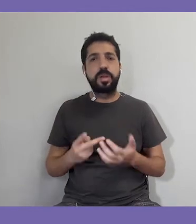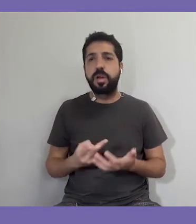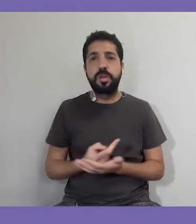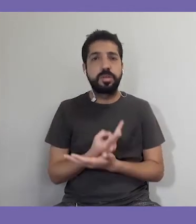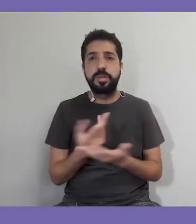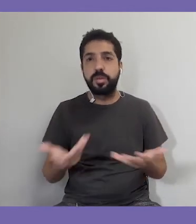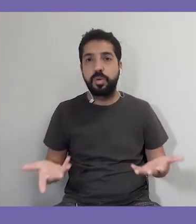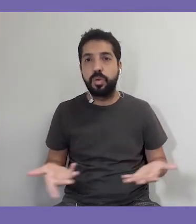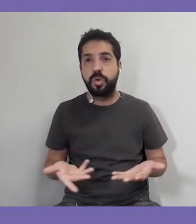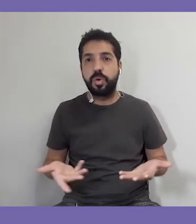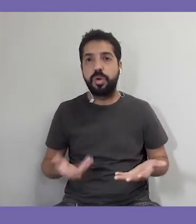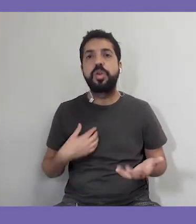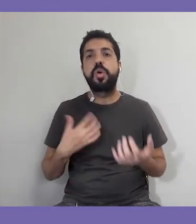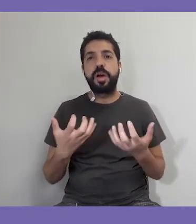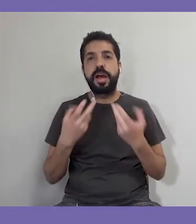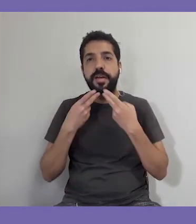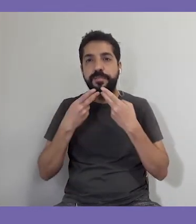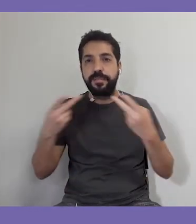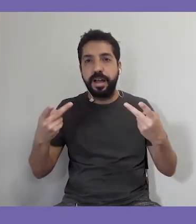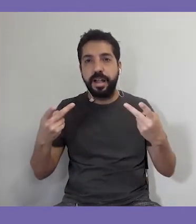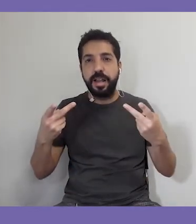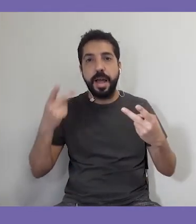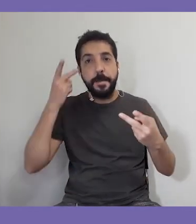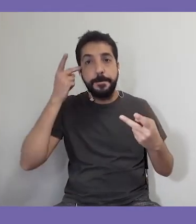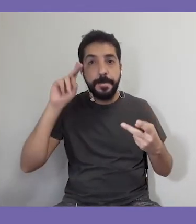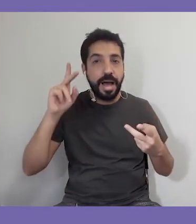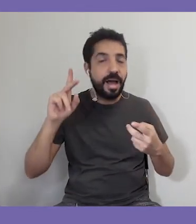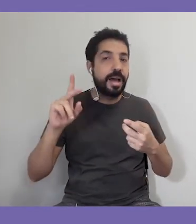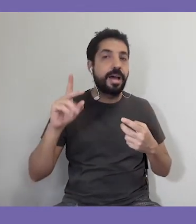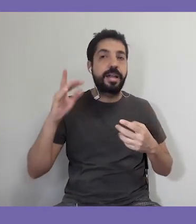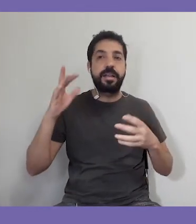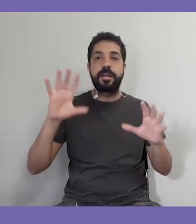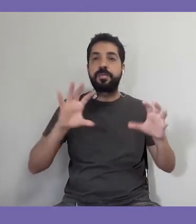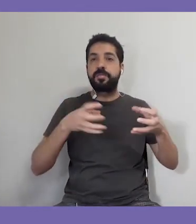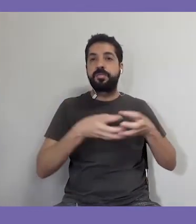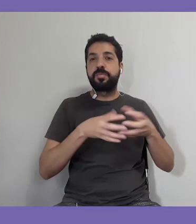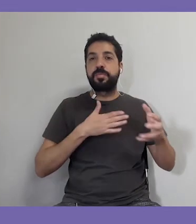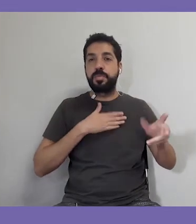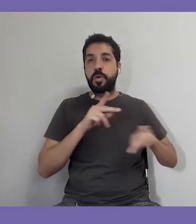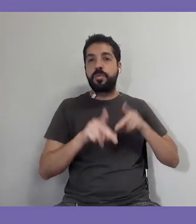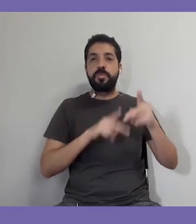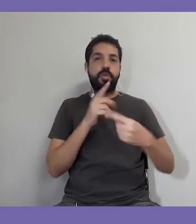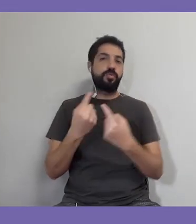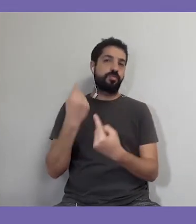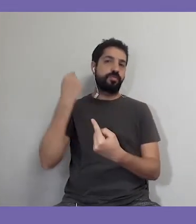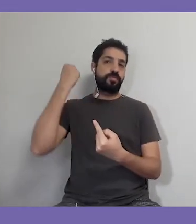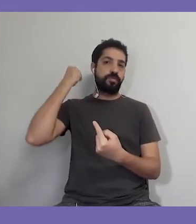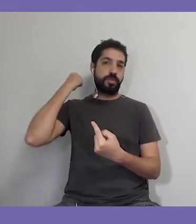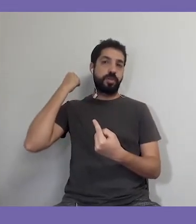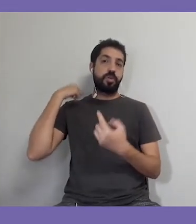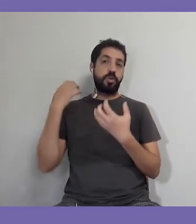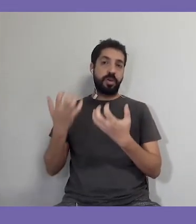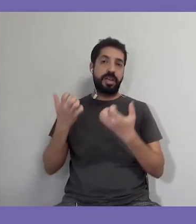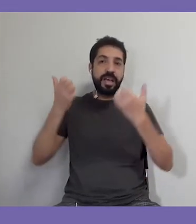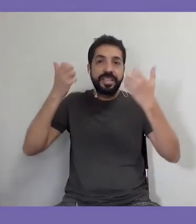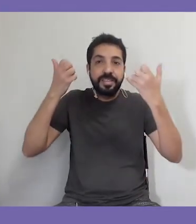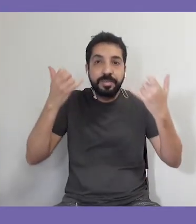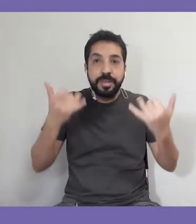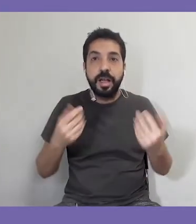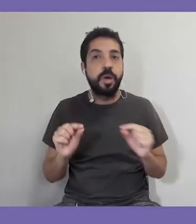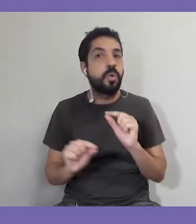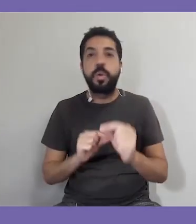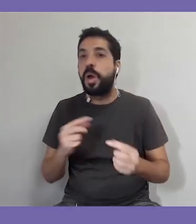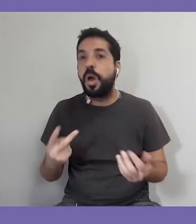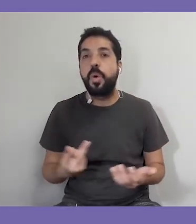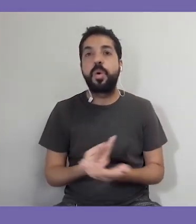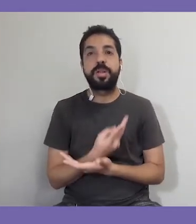o que é que está acontecendo hoje aqui? Eu queria dizer isso para os meus antepassados. Eu queria relatar os acontecimentos